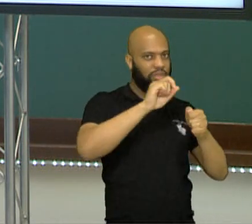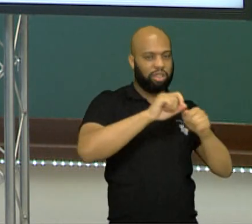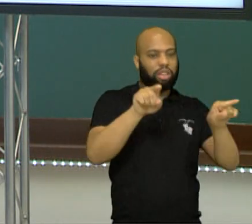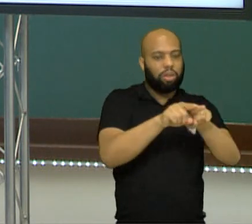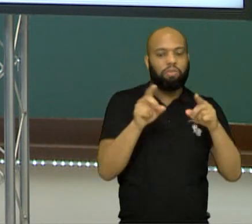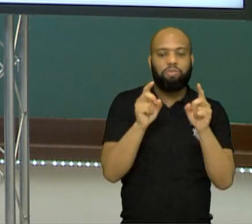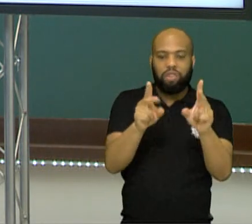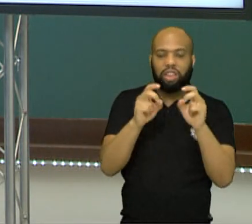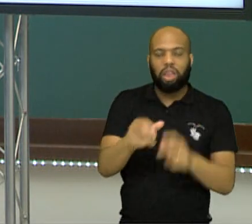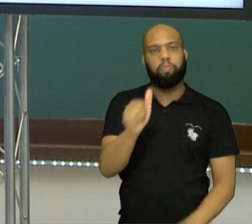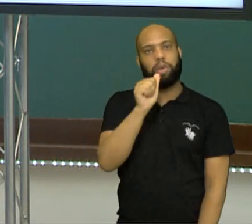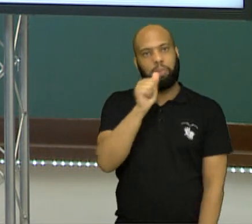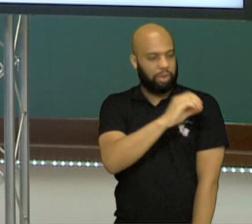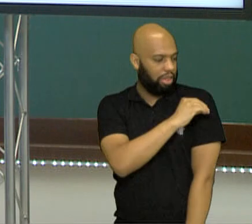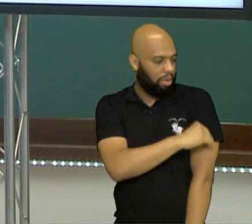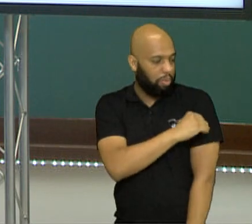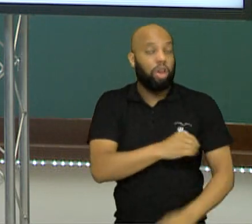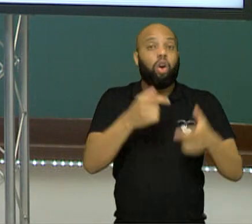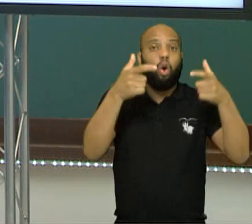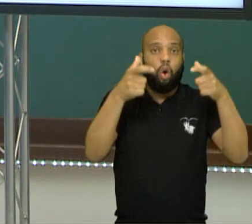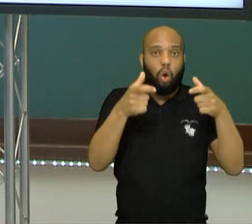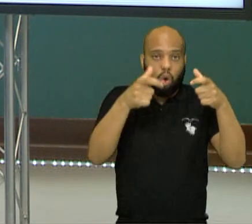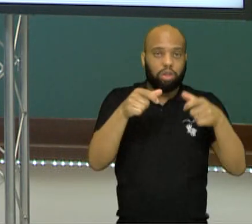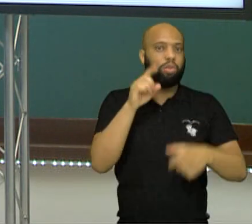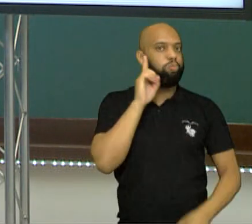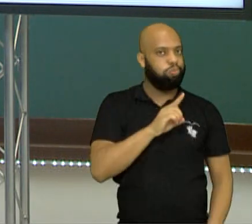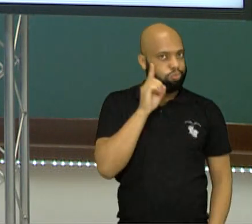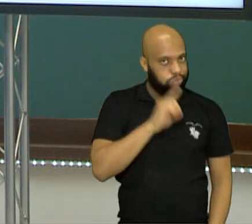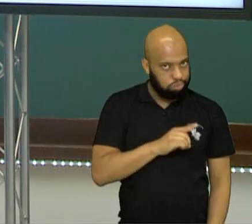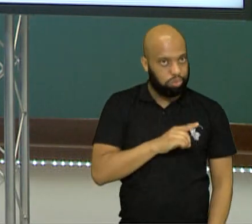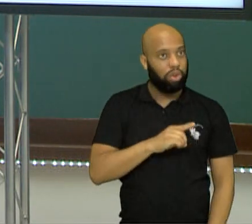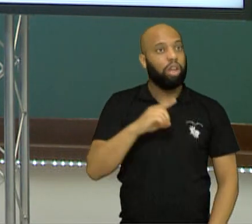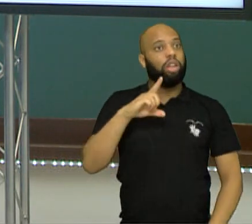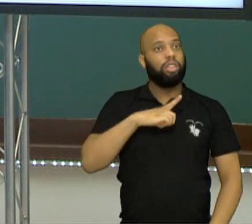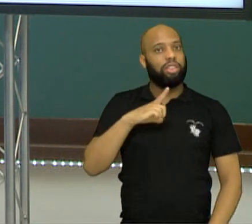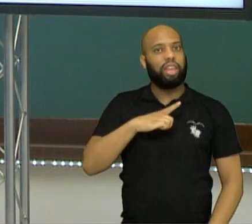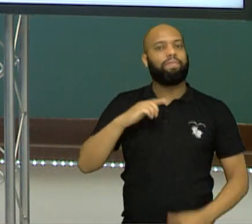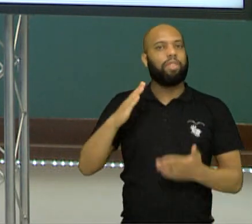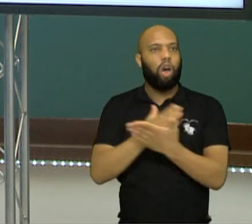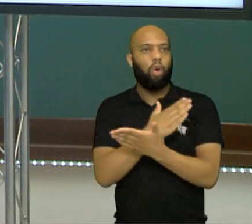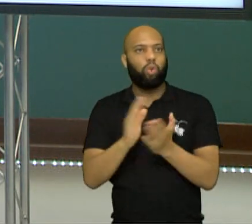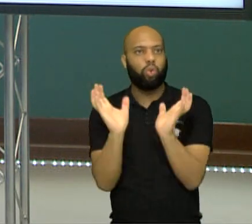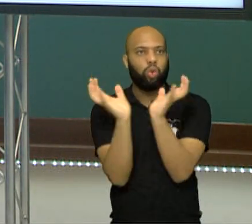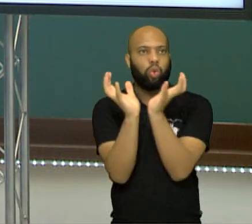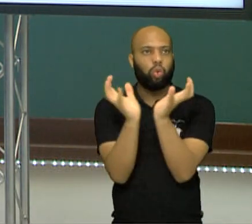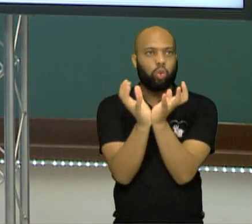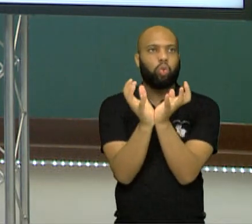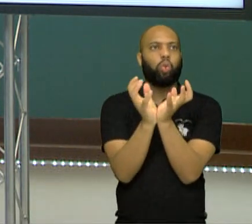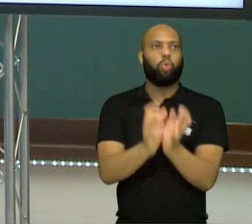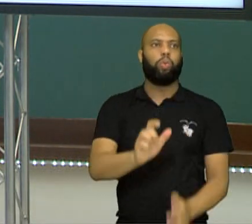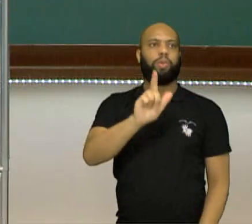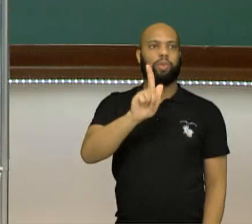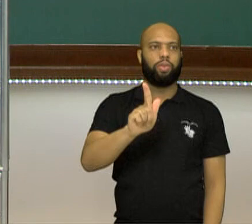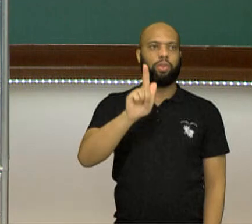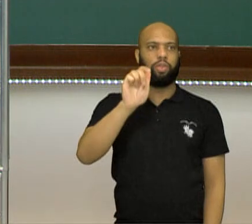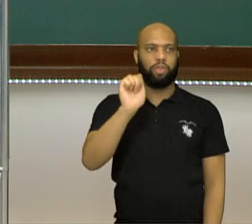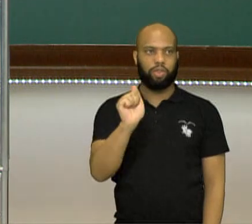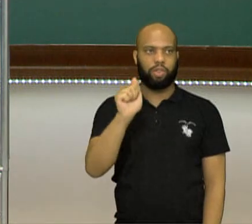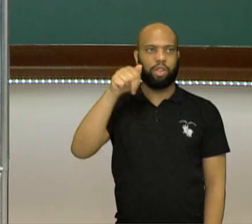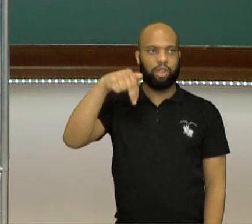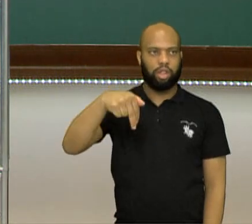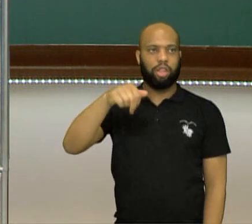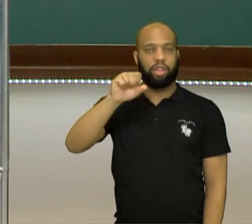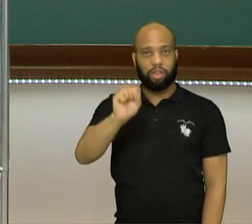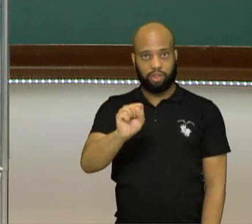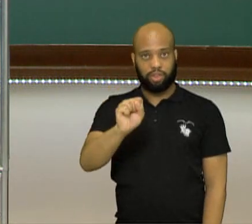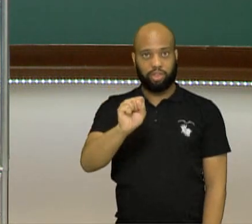venda de bebidas alcoólicas nos Estados Unidos, que trouxe aí à cena a figura dos gangsters. O mais famoso deles, o Al Capone,